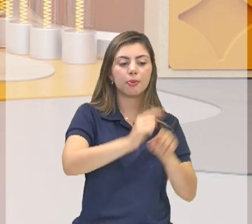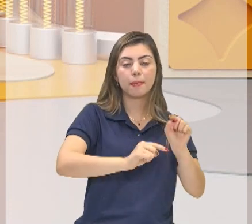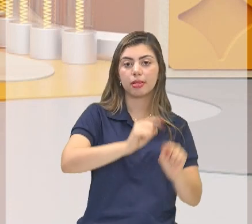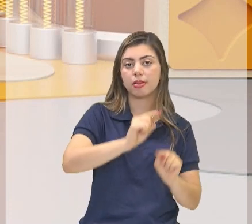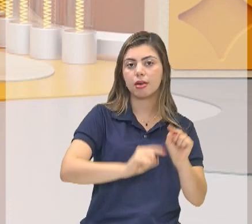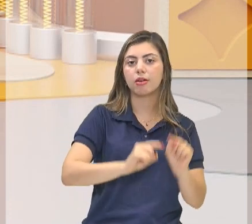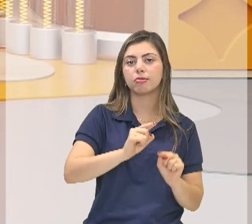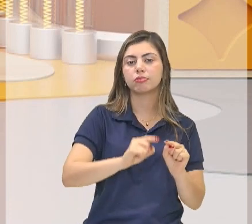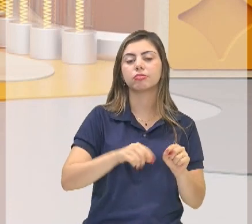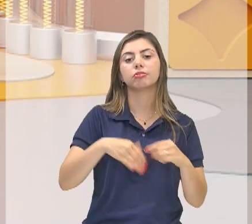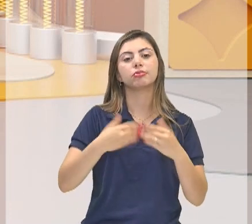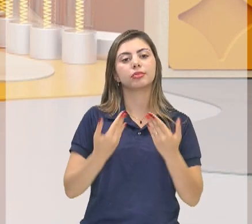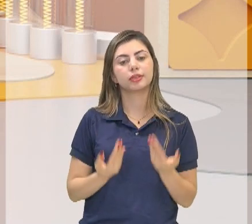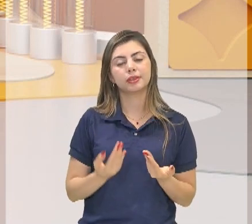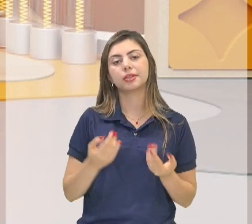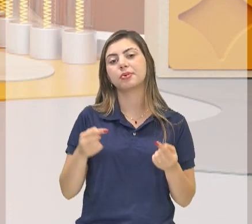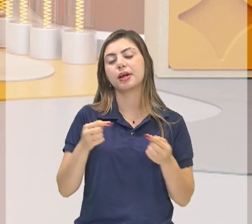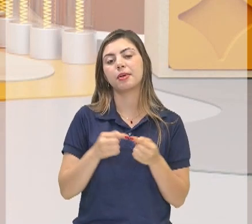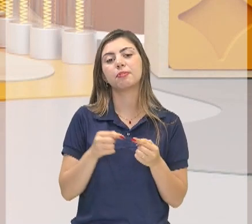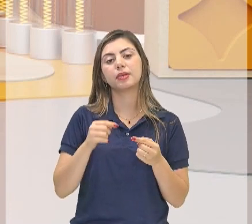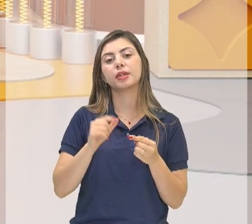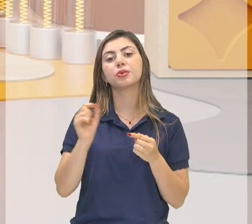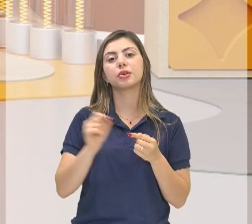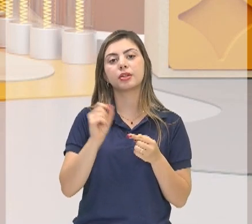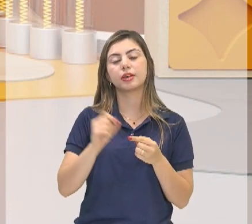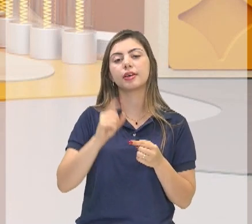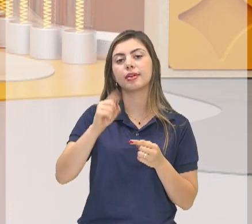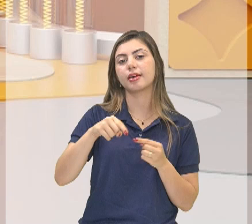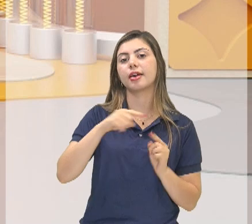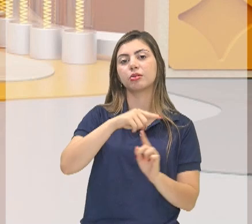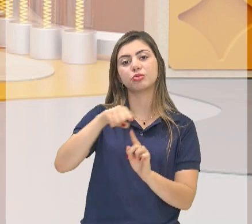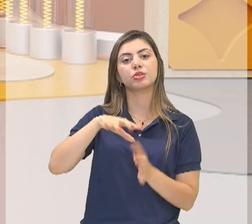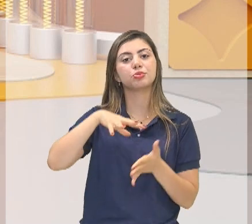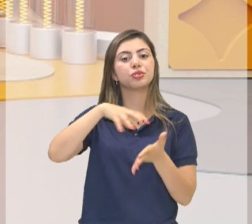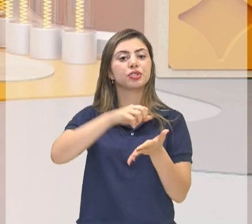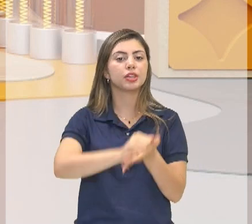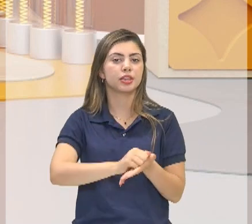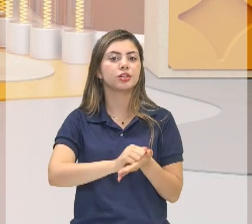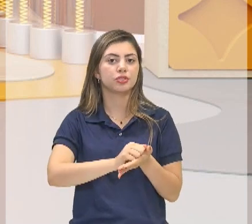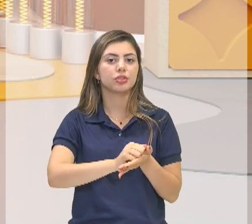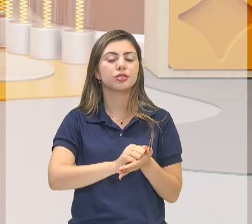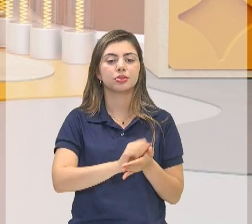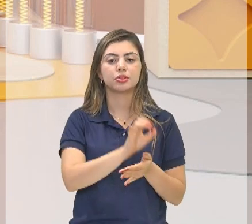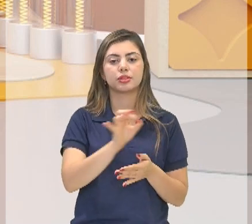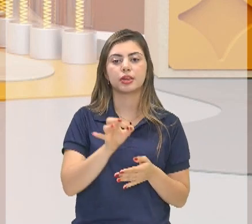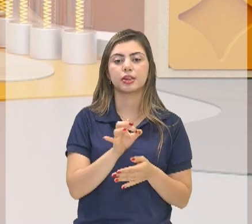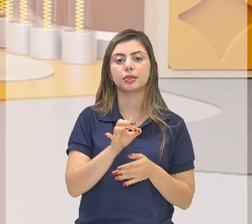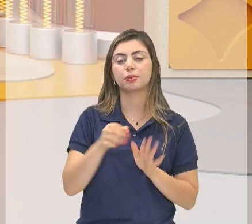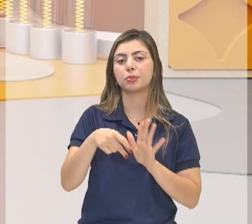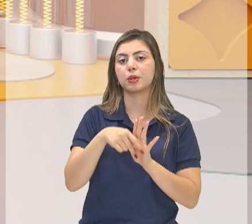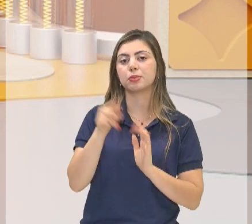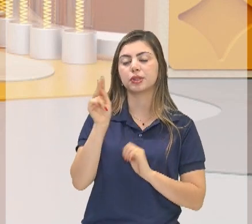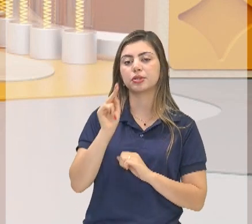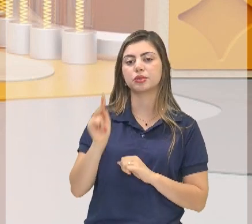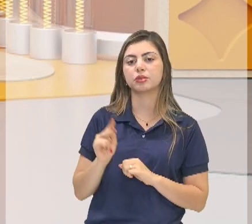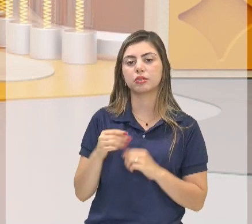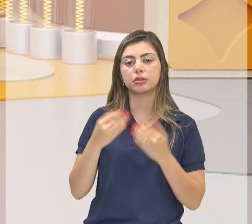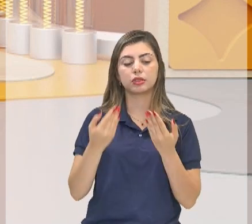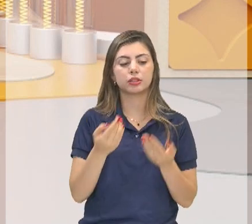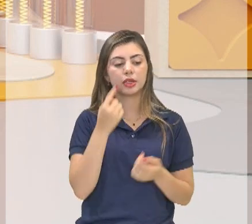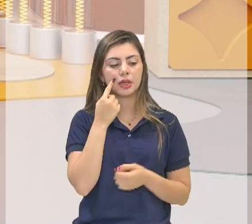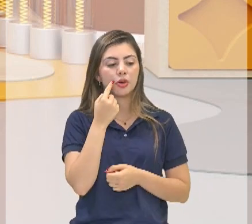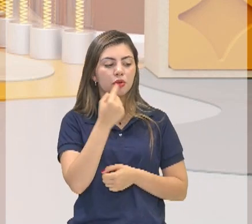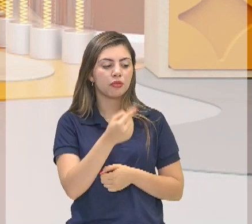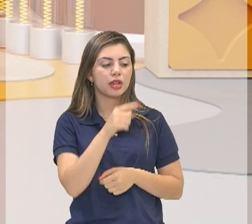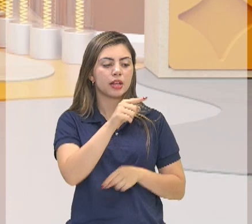Então, essas fontes primárias, ela me mostram uma visão imediata, né? Eu consigo tirar algumas